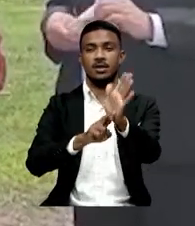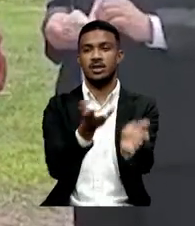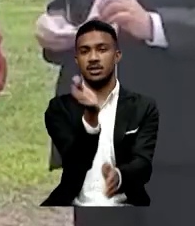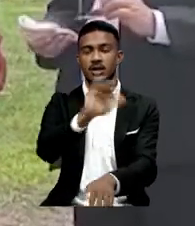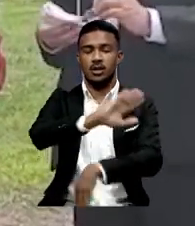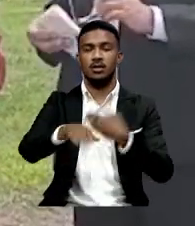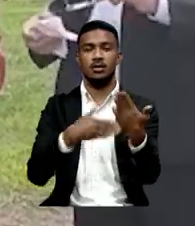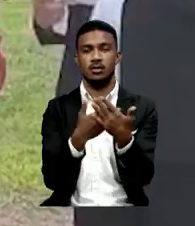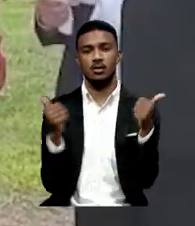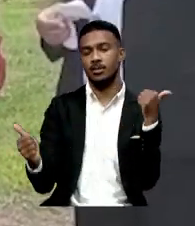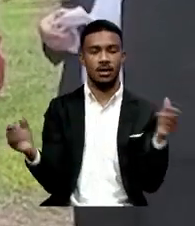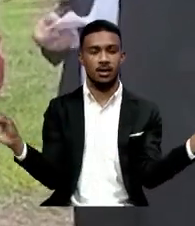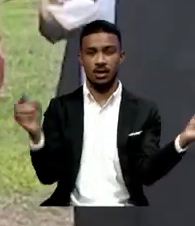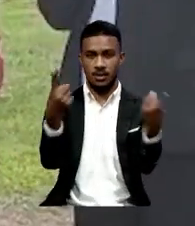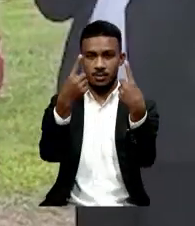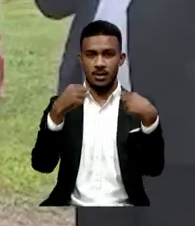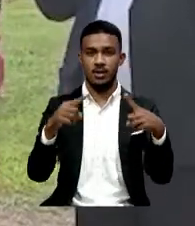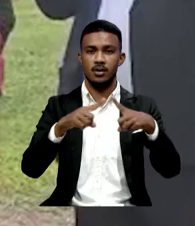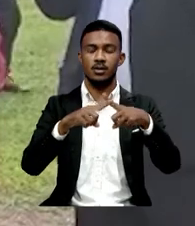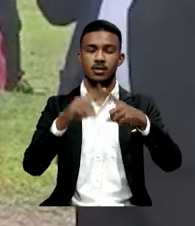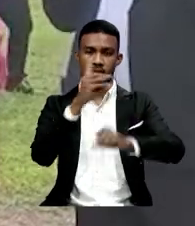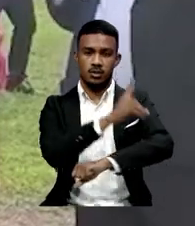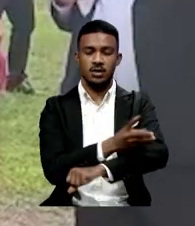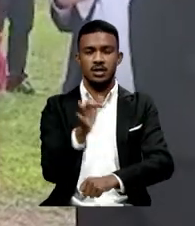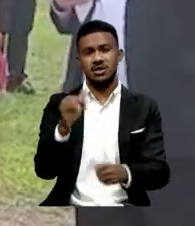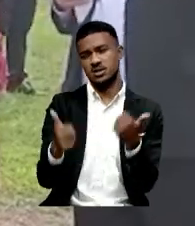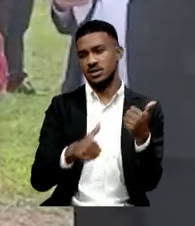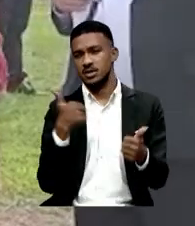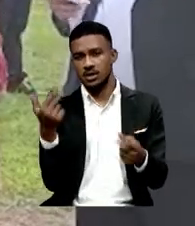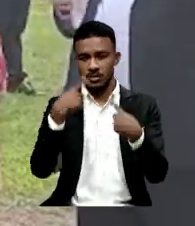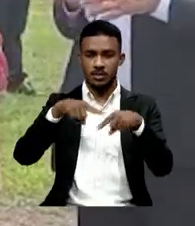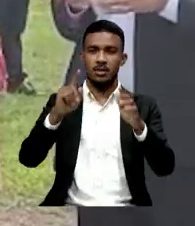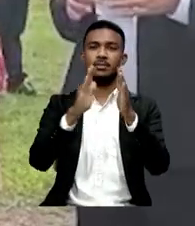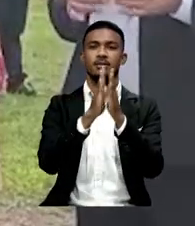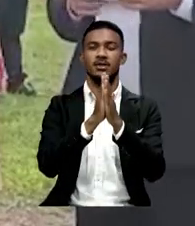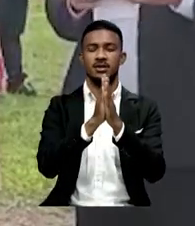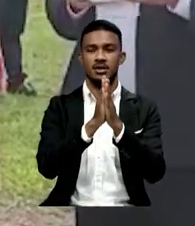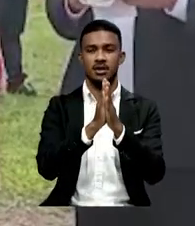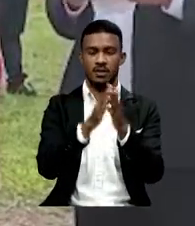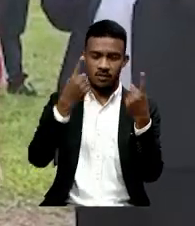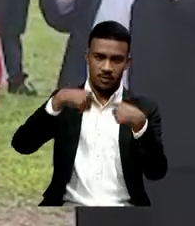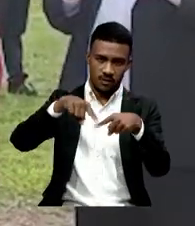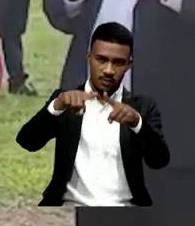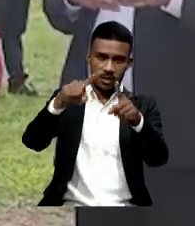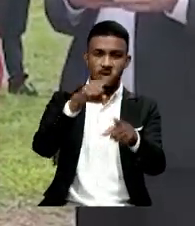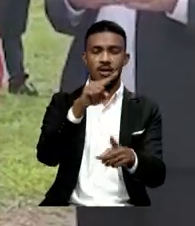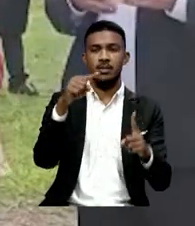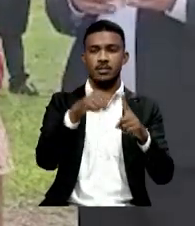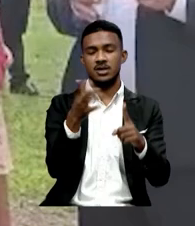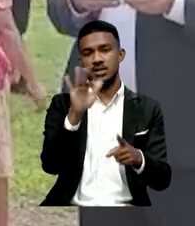mai. Oi mos balum ba misa. Stegi fila liu. A tu fila fali ba si ne